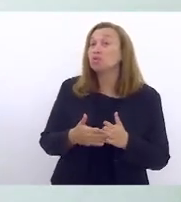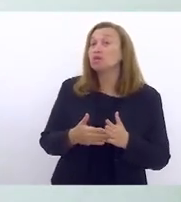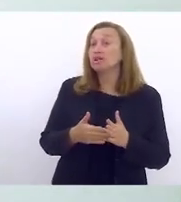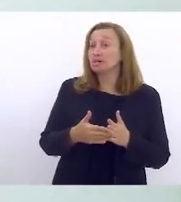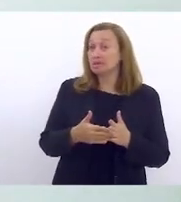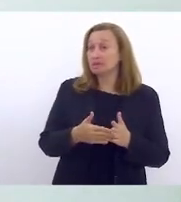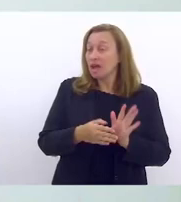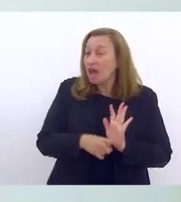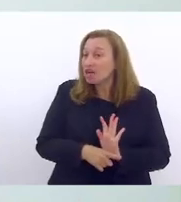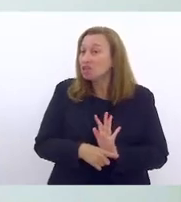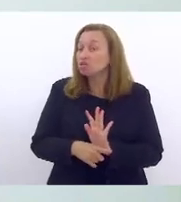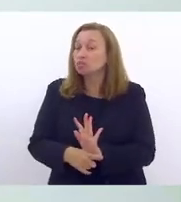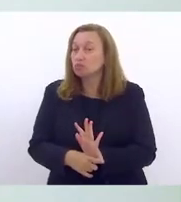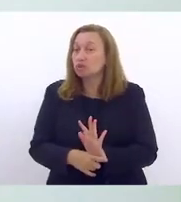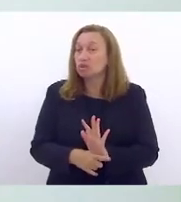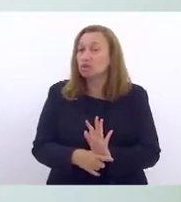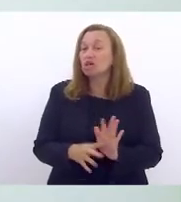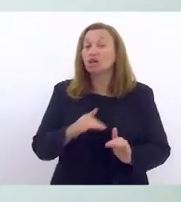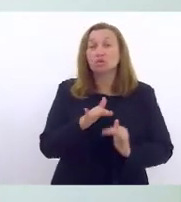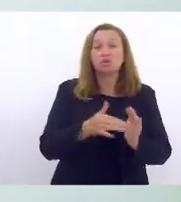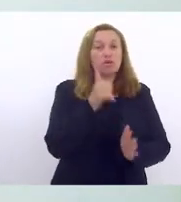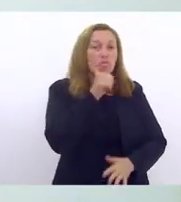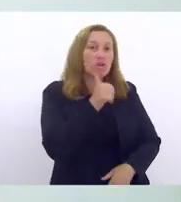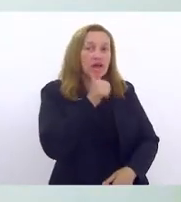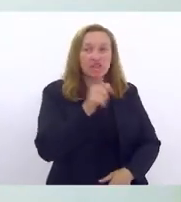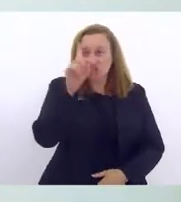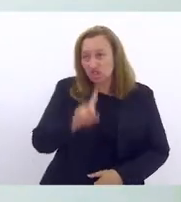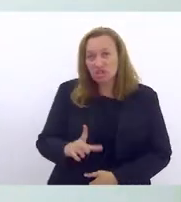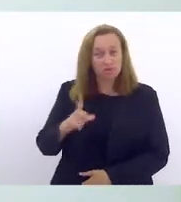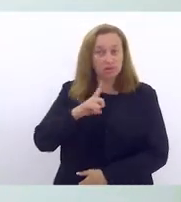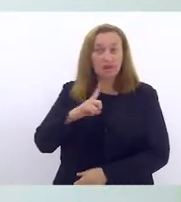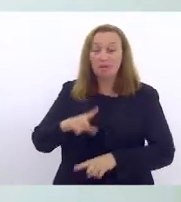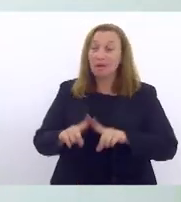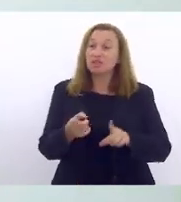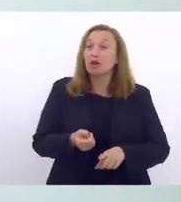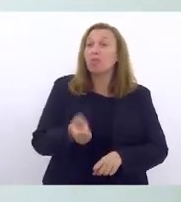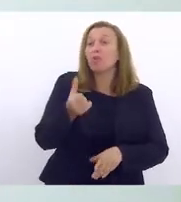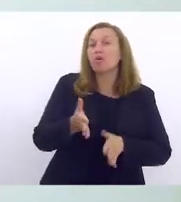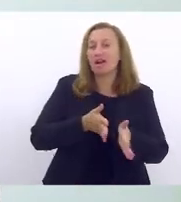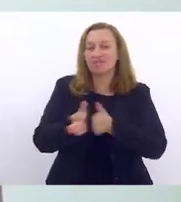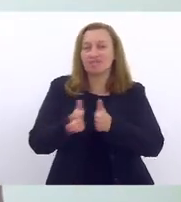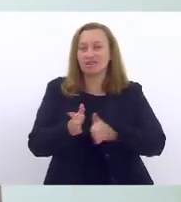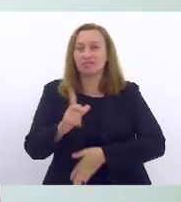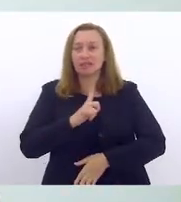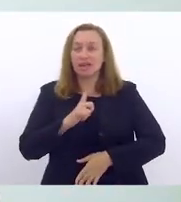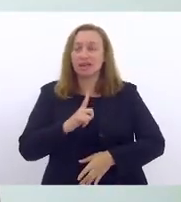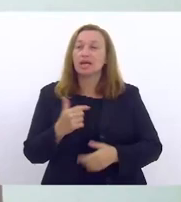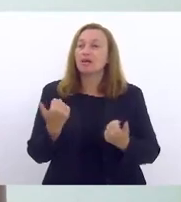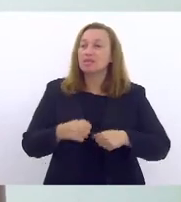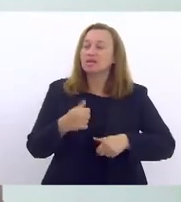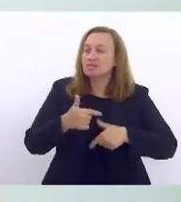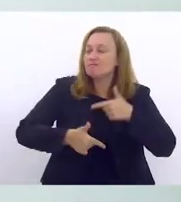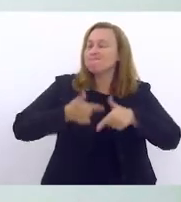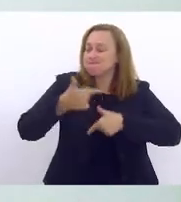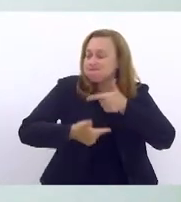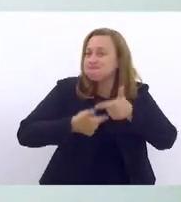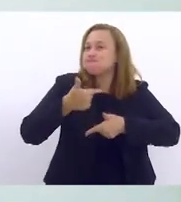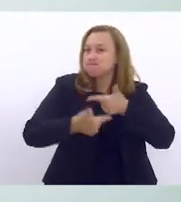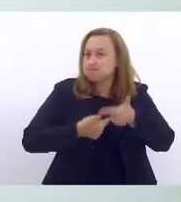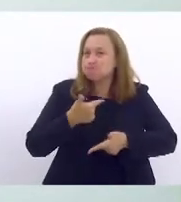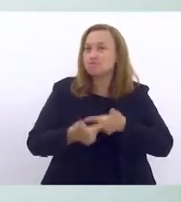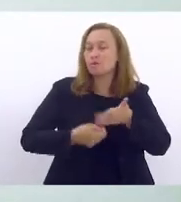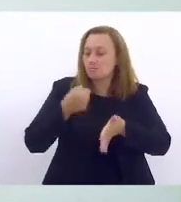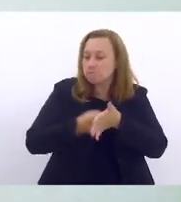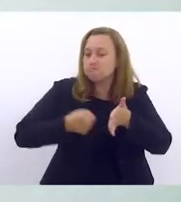a que todas as mulheres têm direito e nem todas têm esse acesso, Né? E a gente trabalha arduamente para isso. O senhor